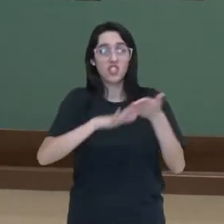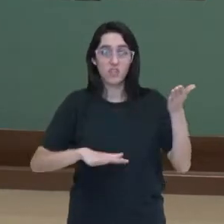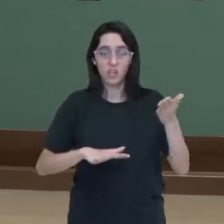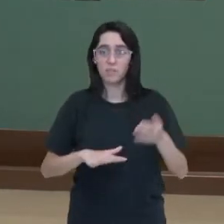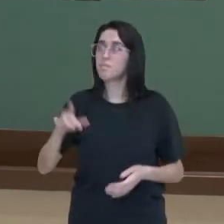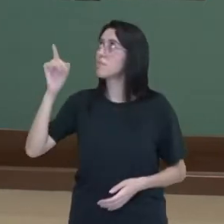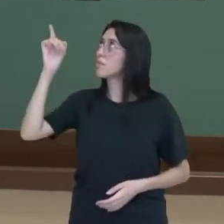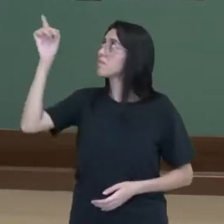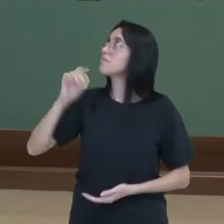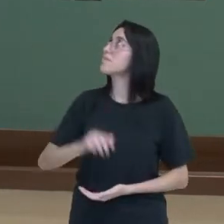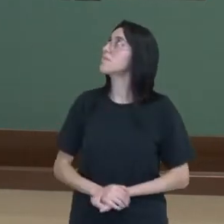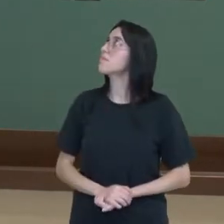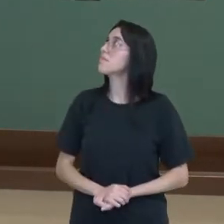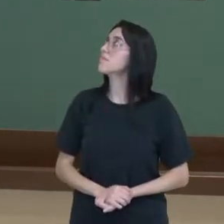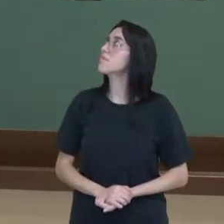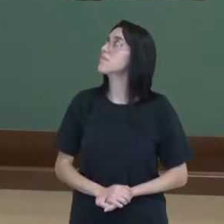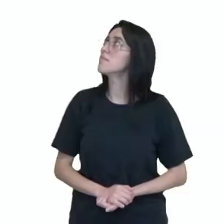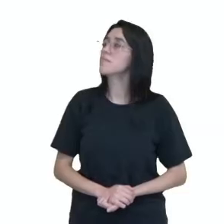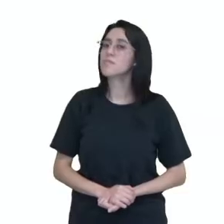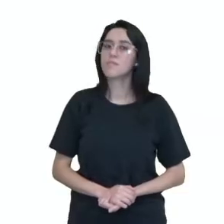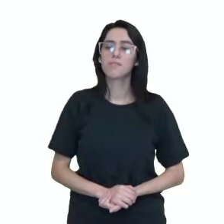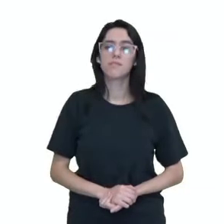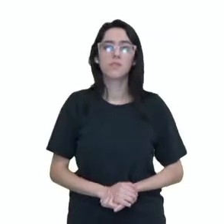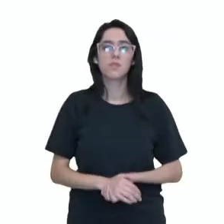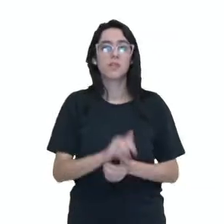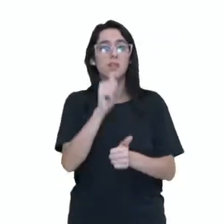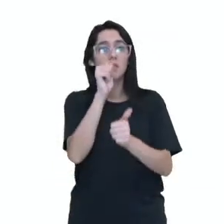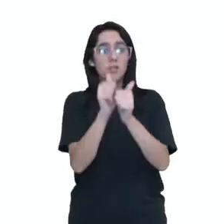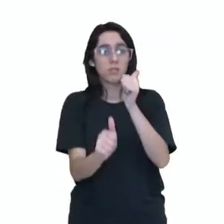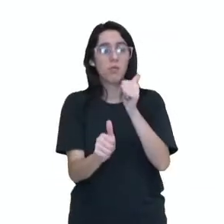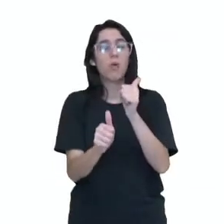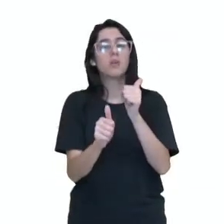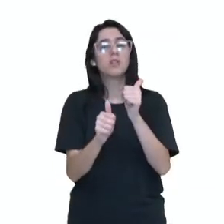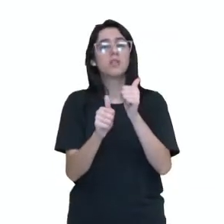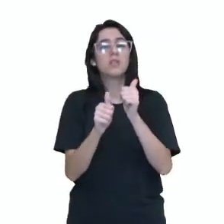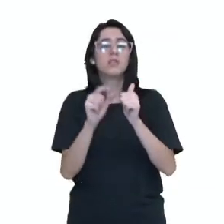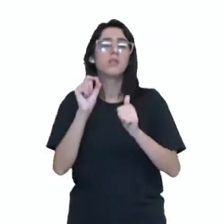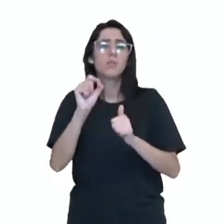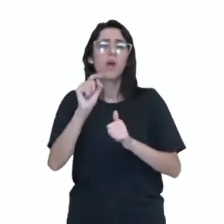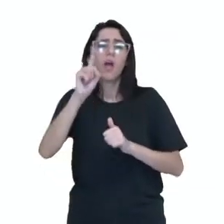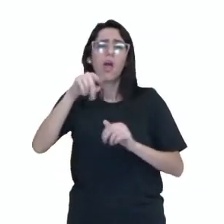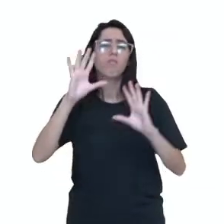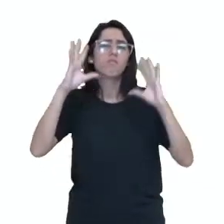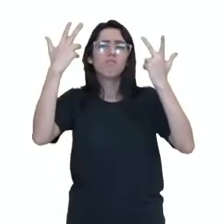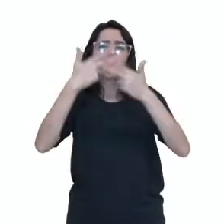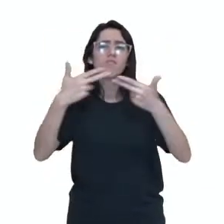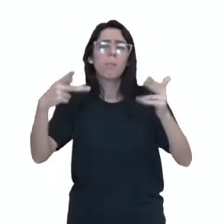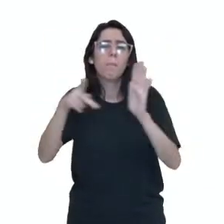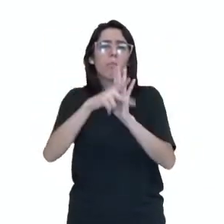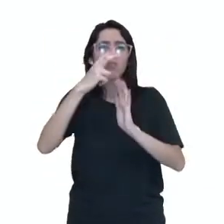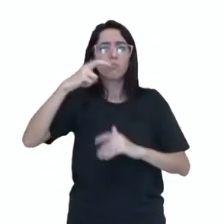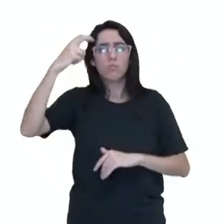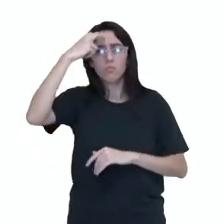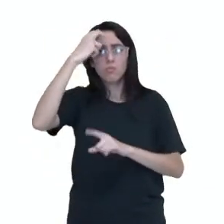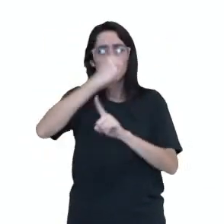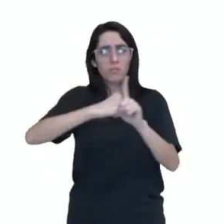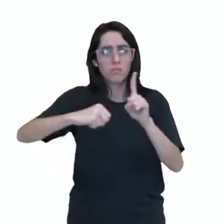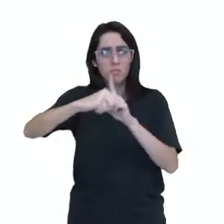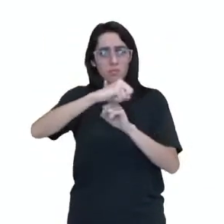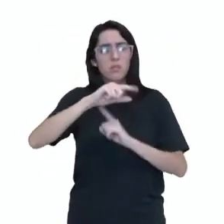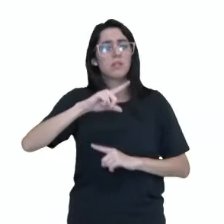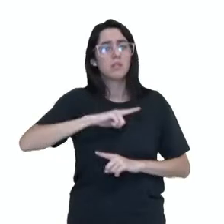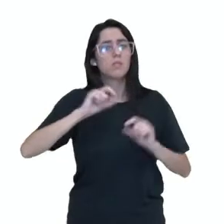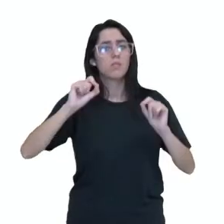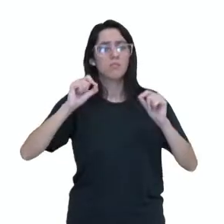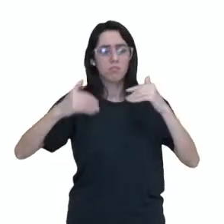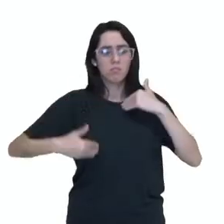Então, nossa primeira atividade. Os esportes podem ser identificados como um fenômeno sociocultural que envolvem a prática